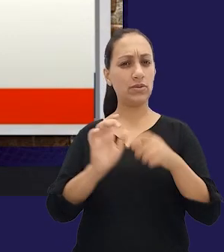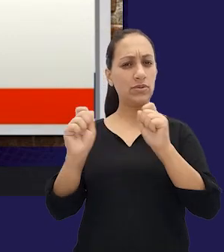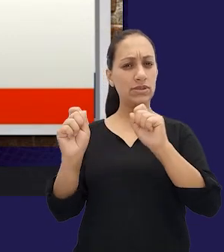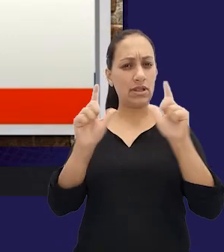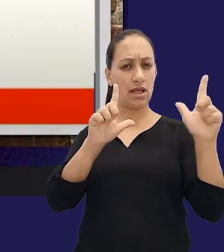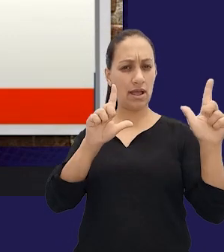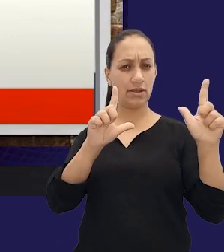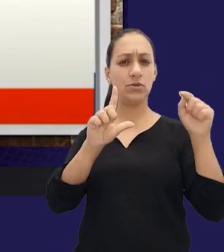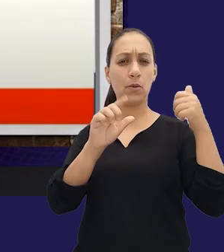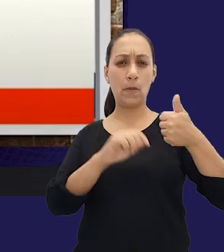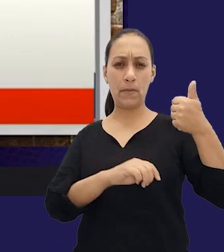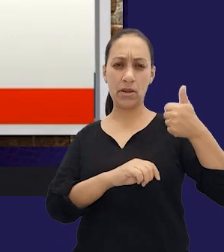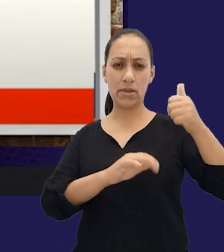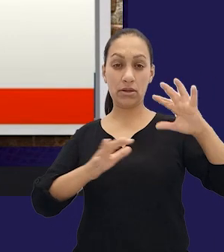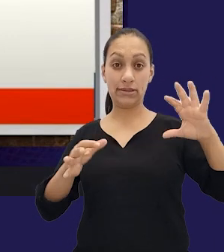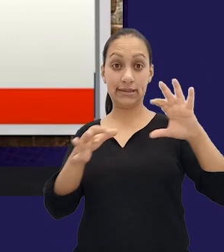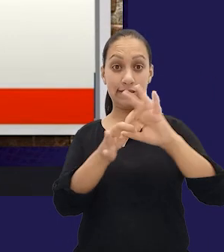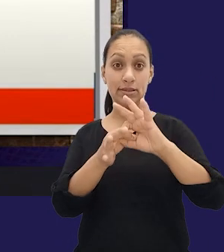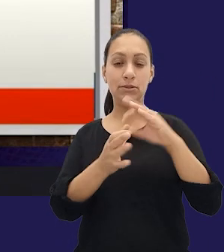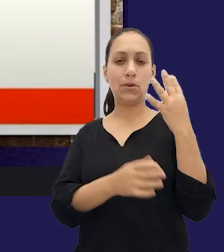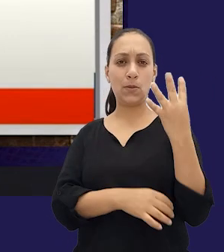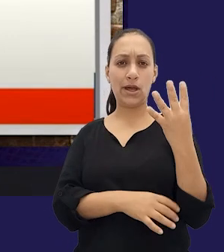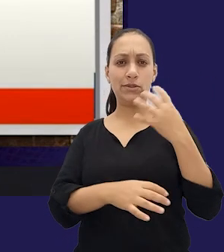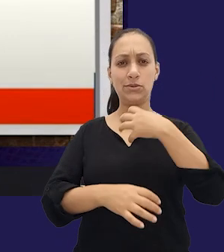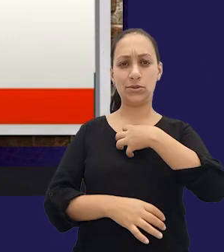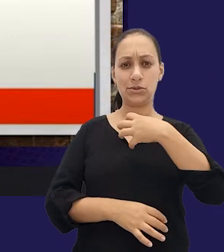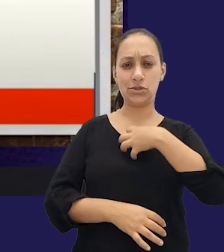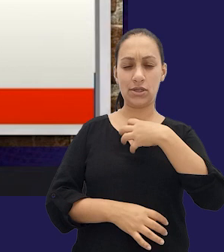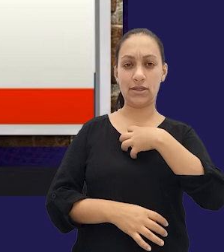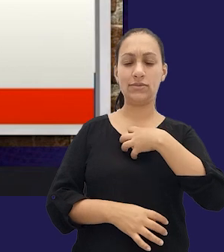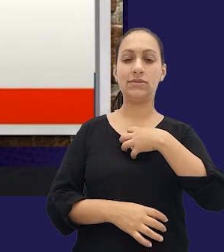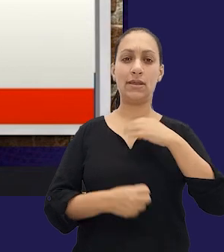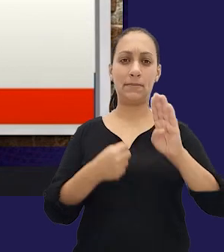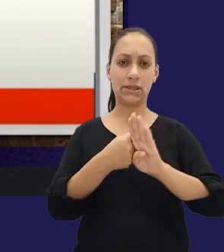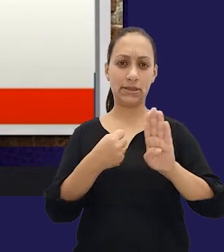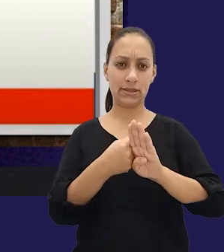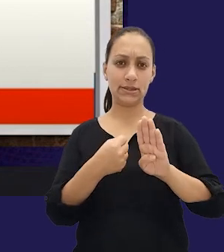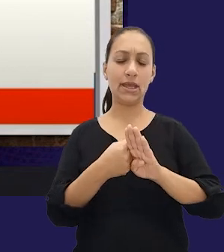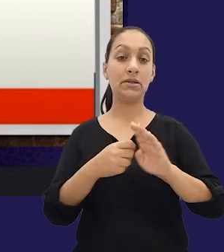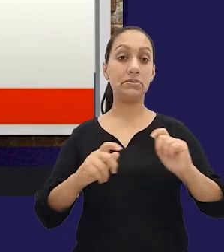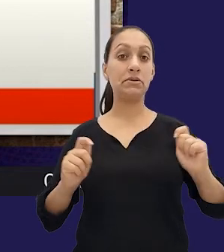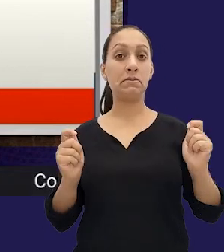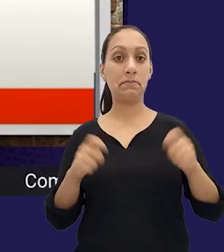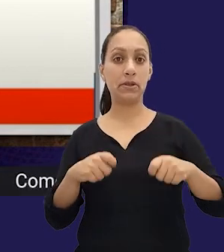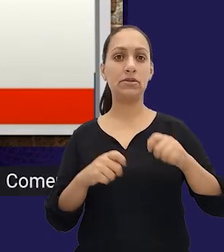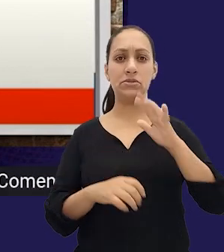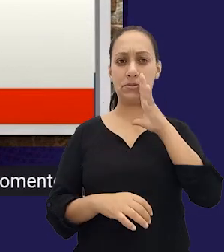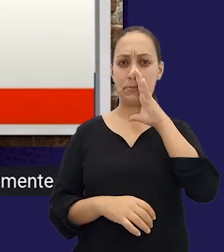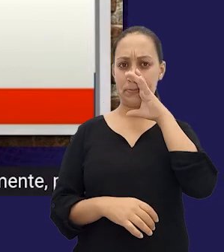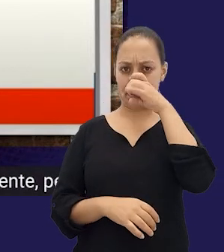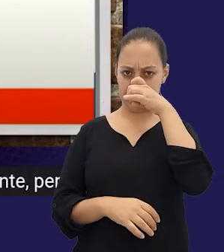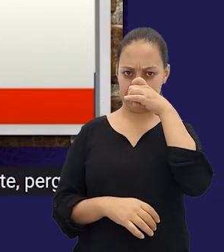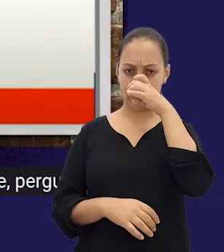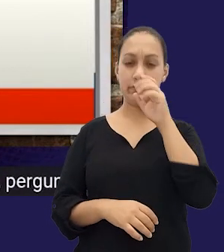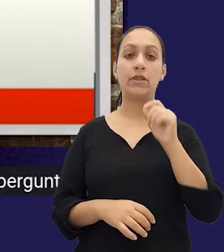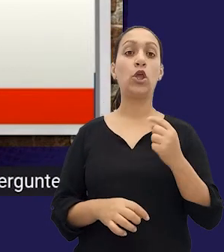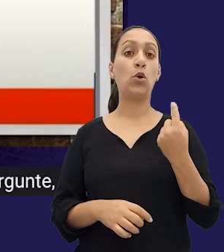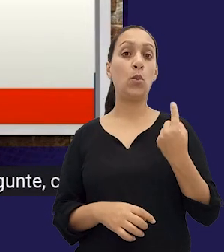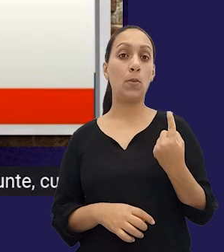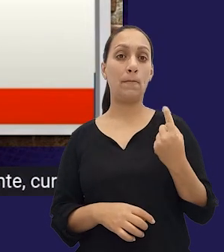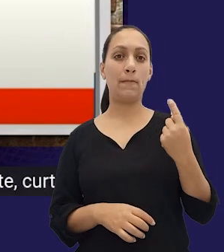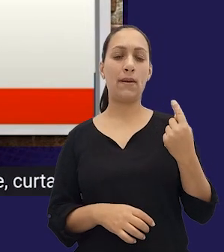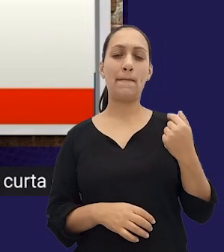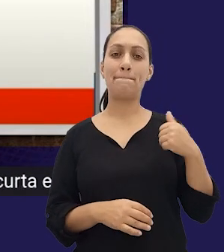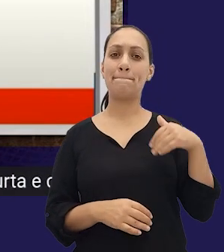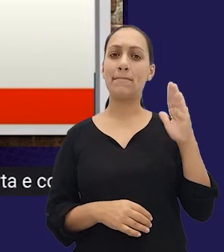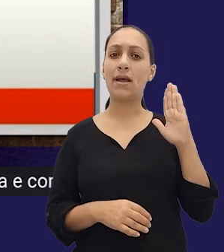mostrei para vocês 4 maneiras distintas pelas quais as bactérias podiam desenvolver resistência. Uma das